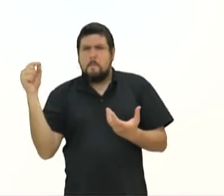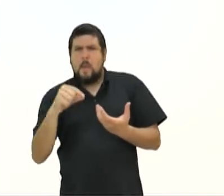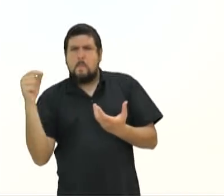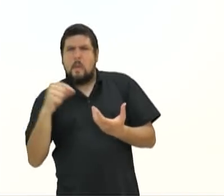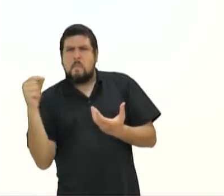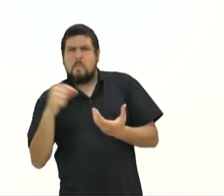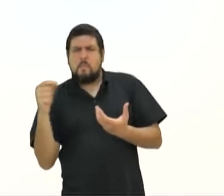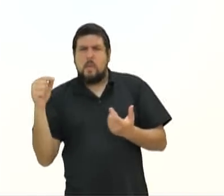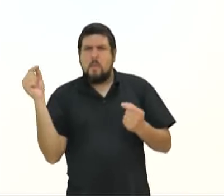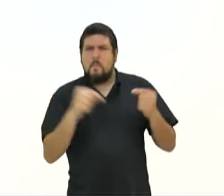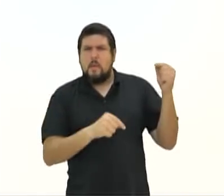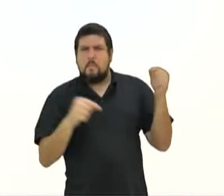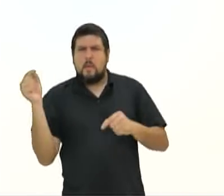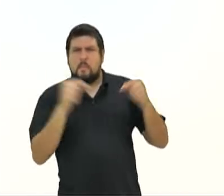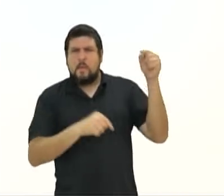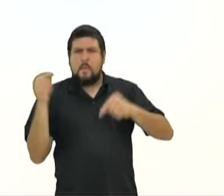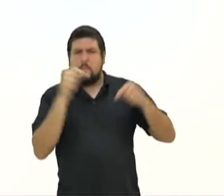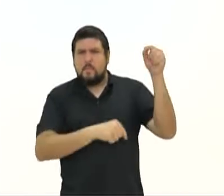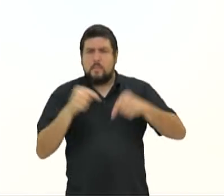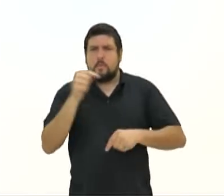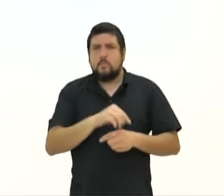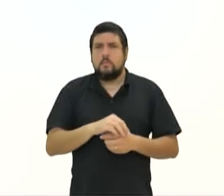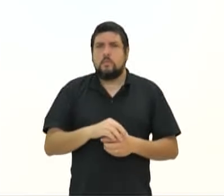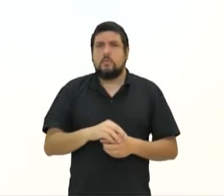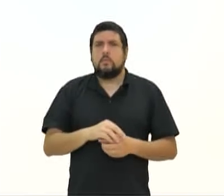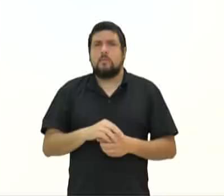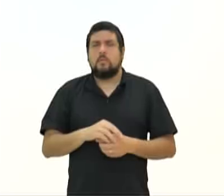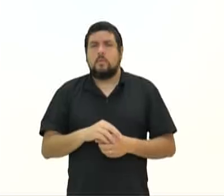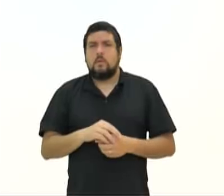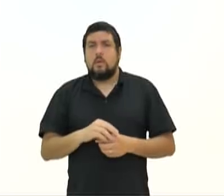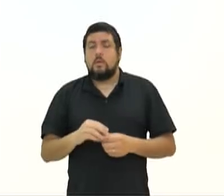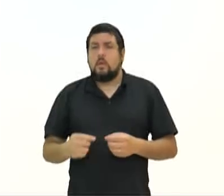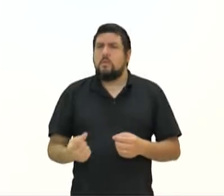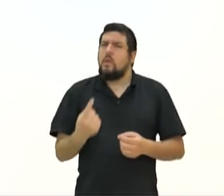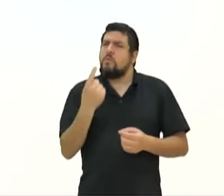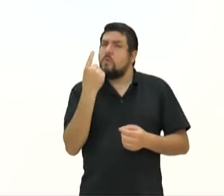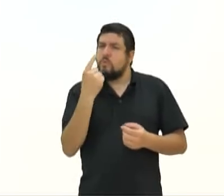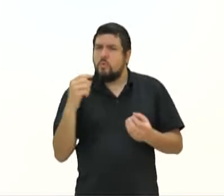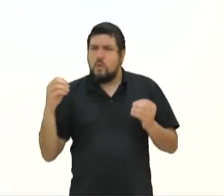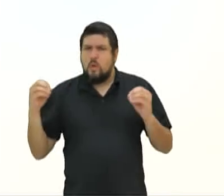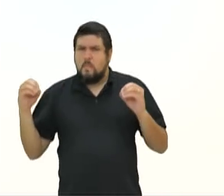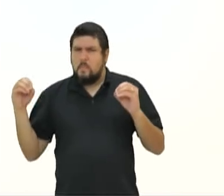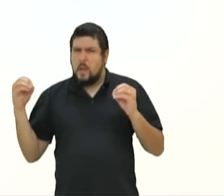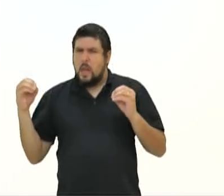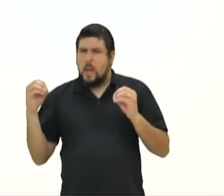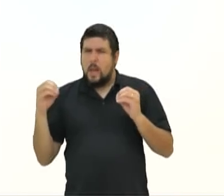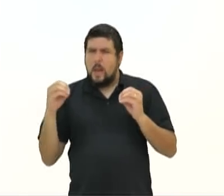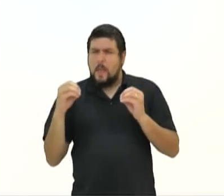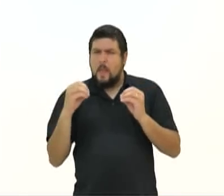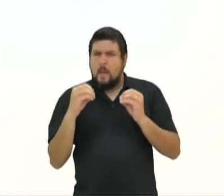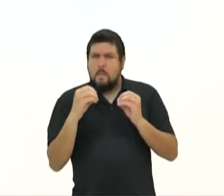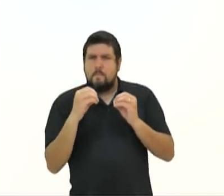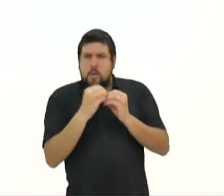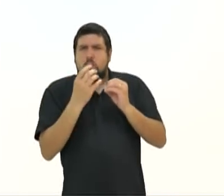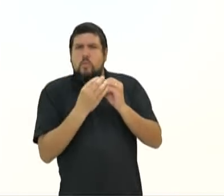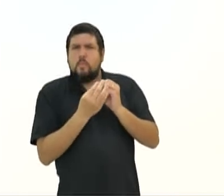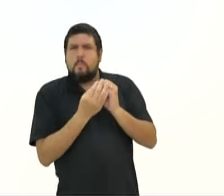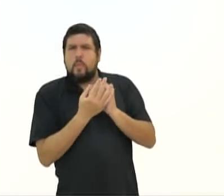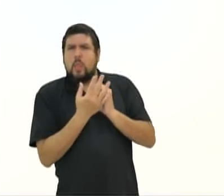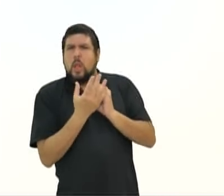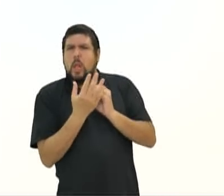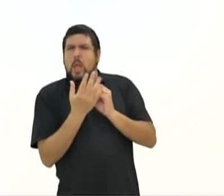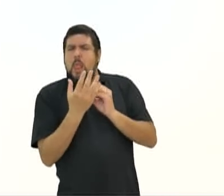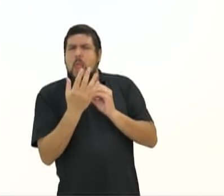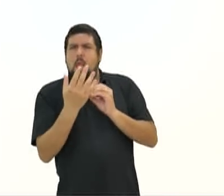celestes desde a sua formação. Um desses corpos era tão grande que através do impacto desprendeu grande quantidade de matéria da